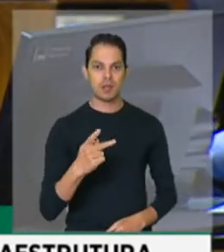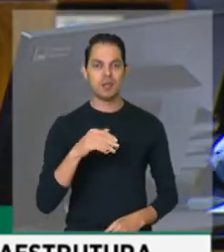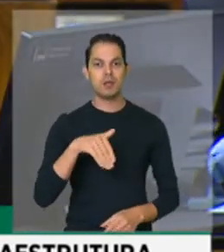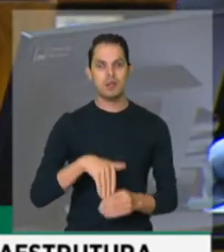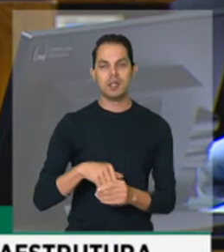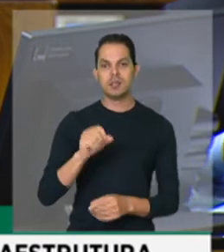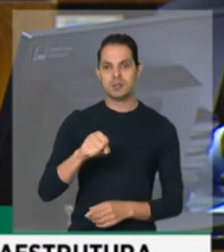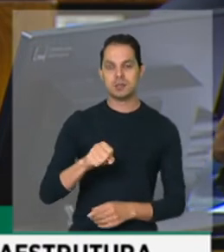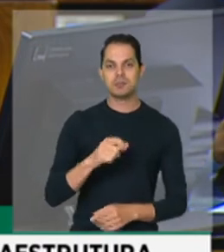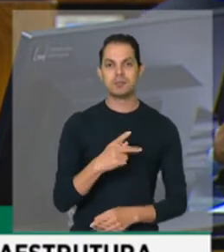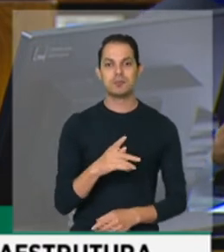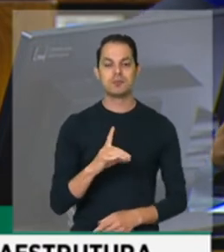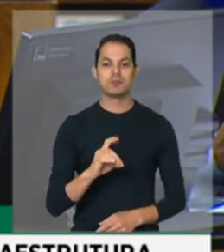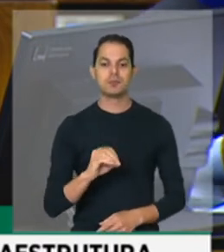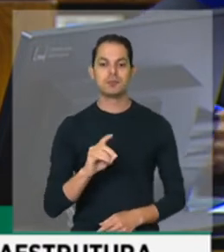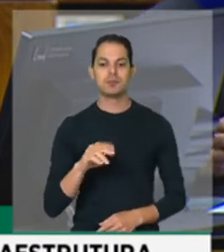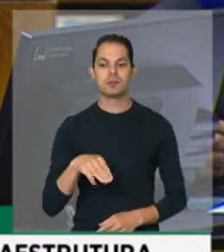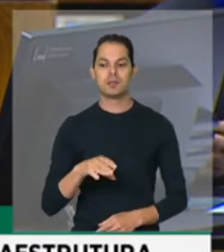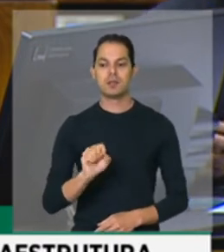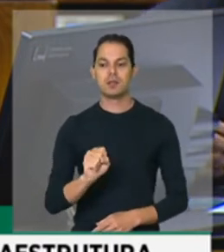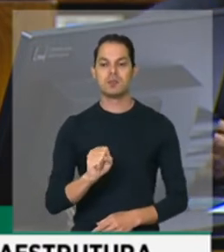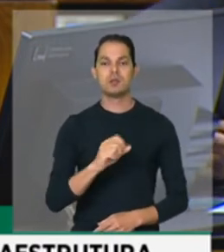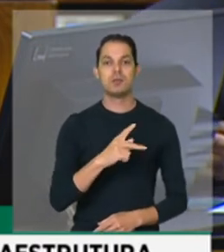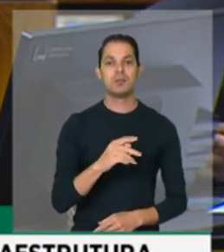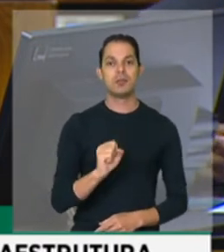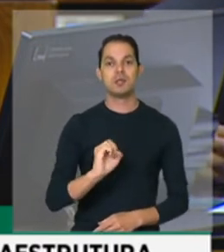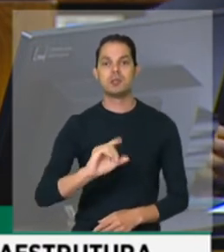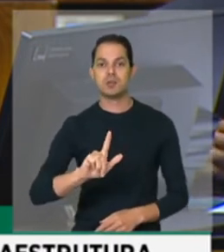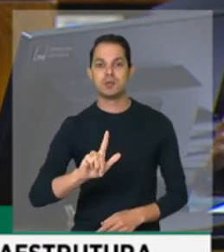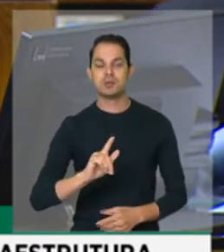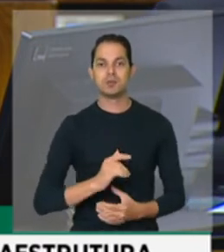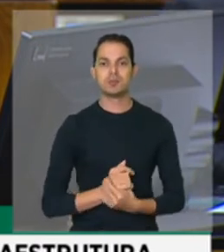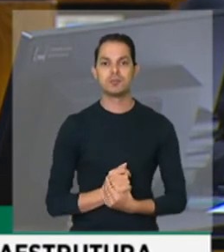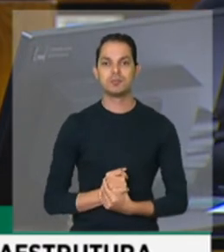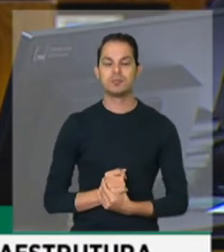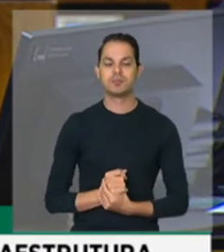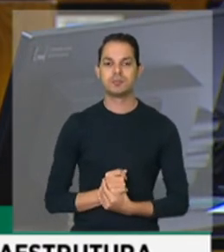sim. Podemos. Pessoal.